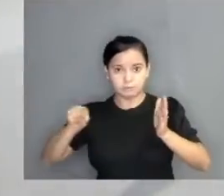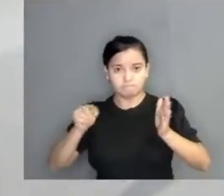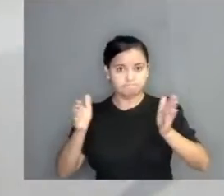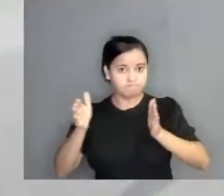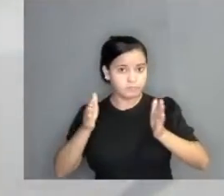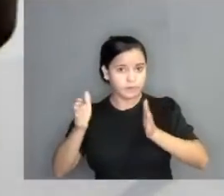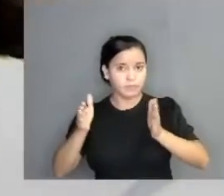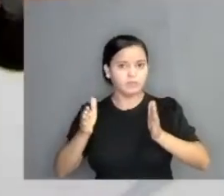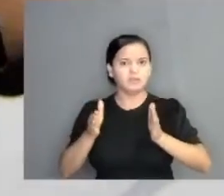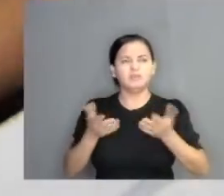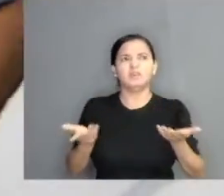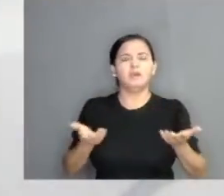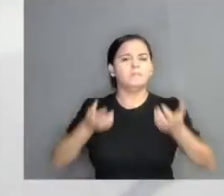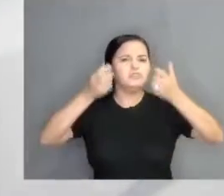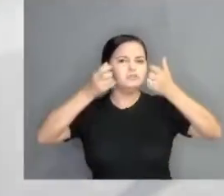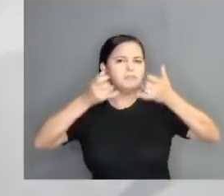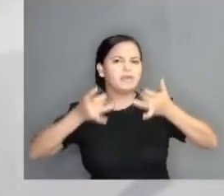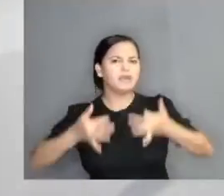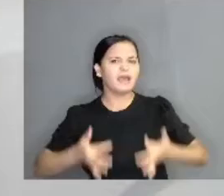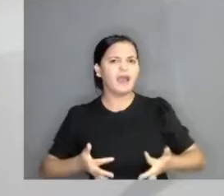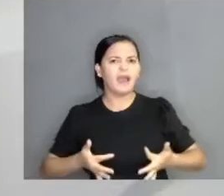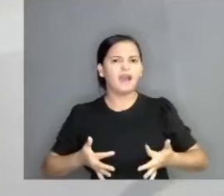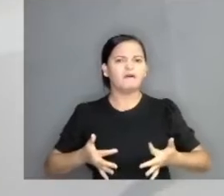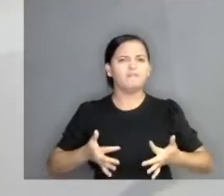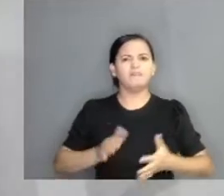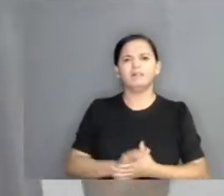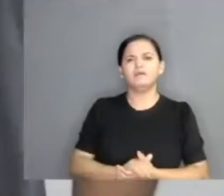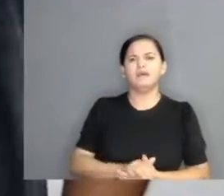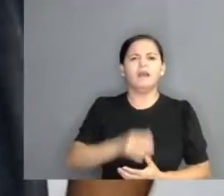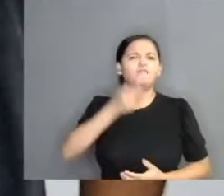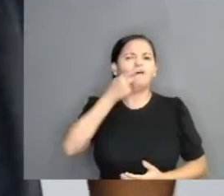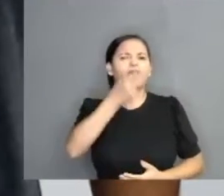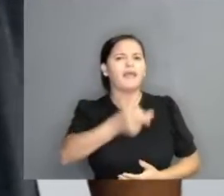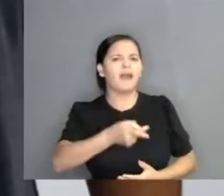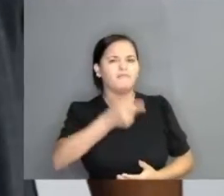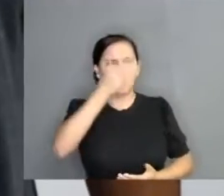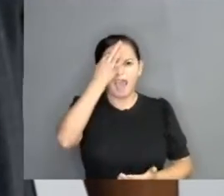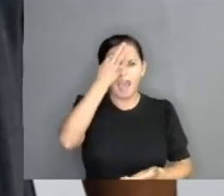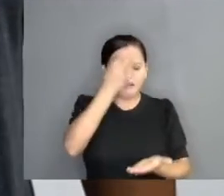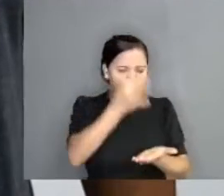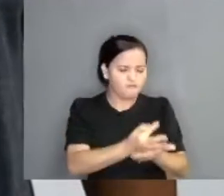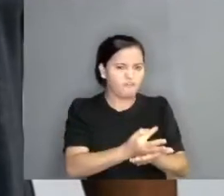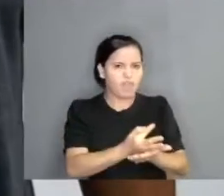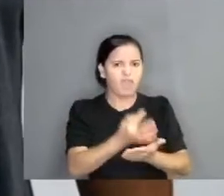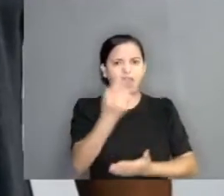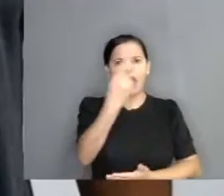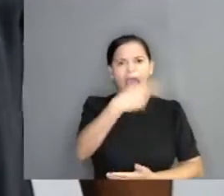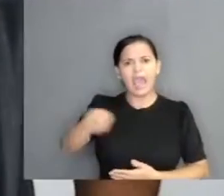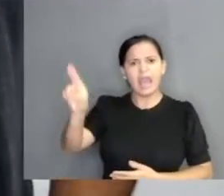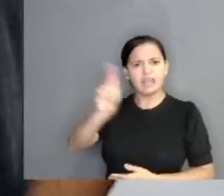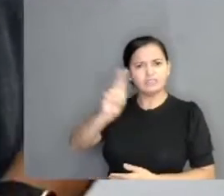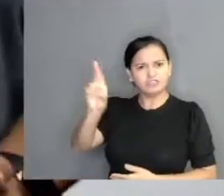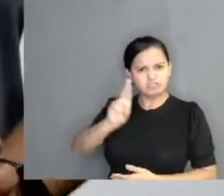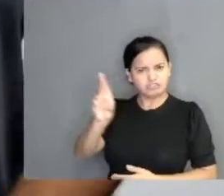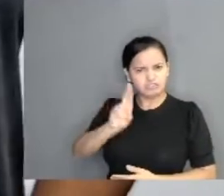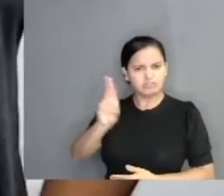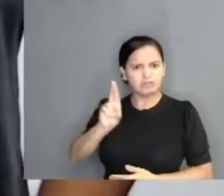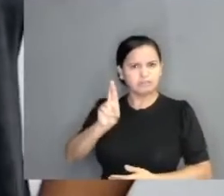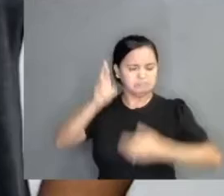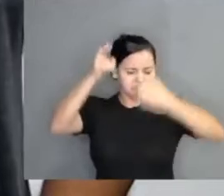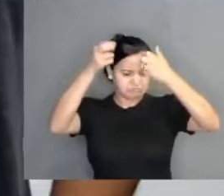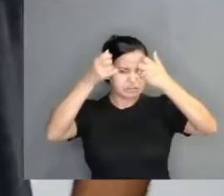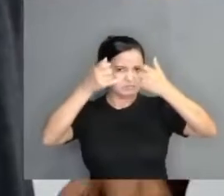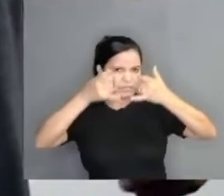qualquer explicação fosse por meio da fé, da religiosidade. A partir